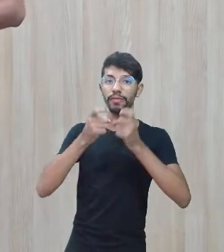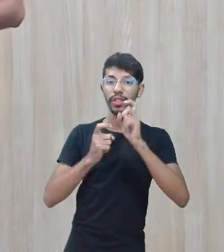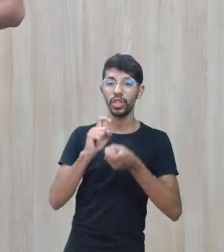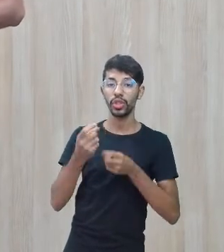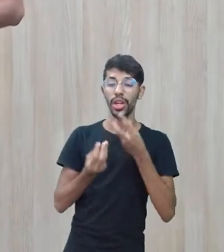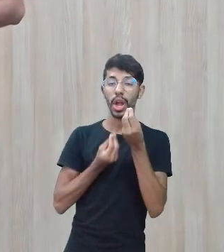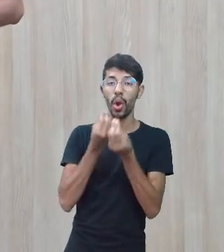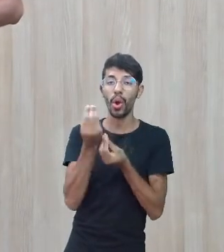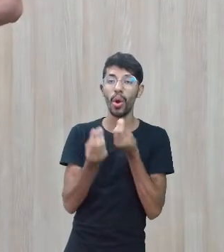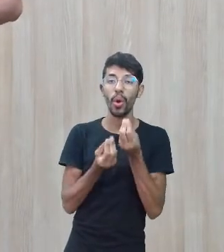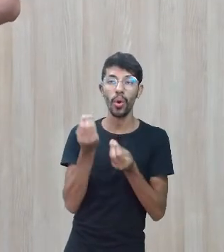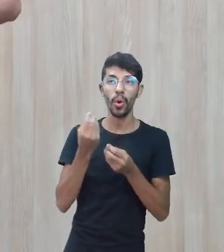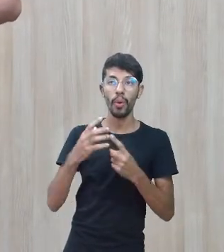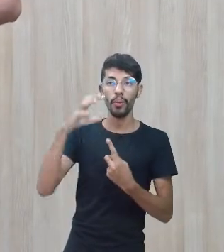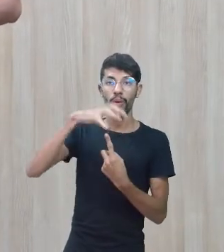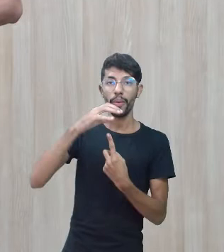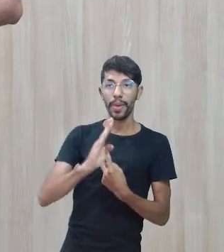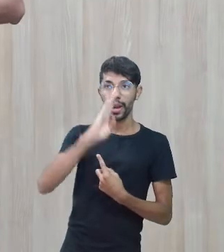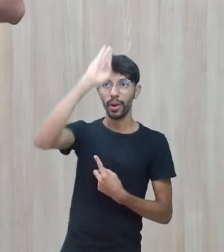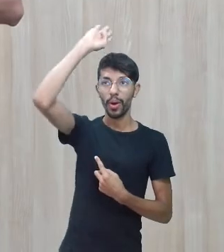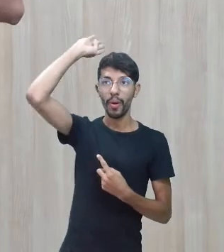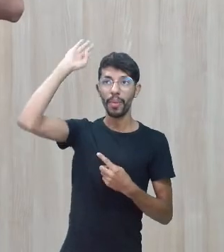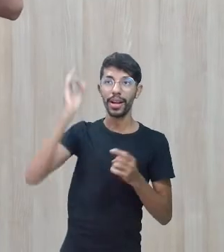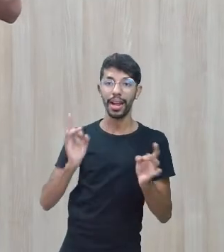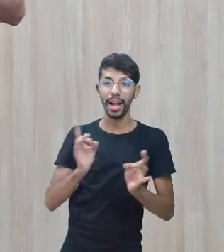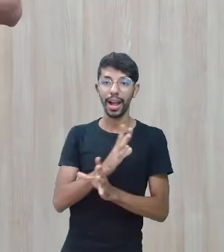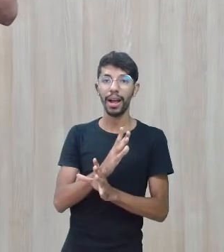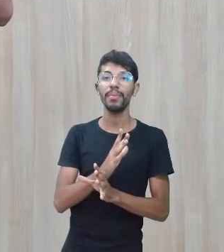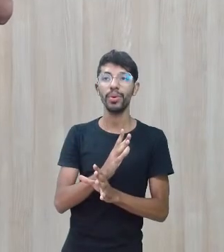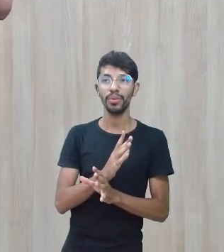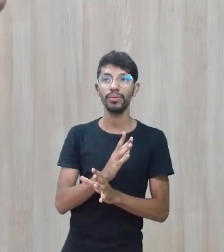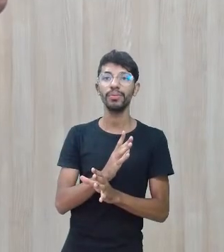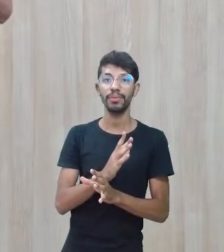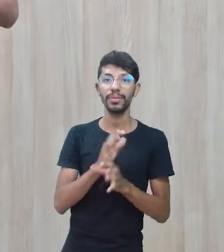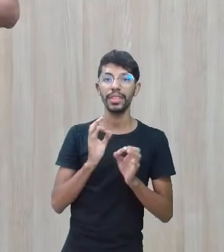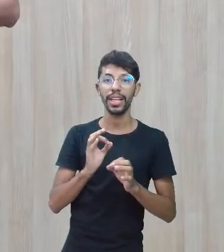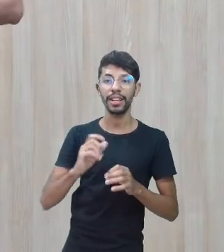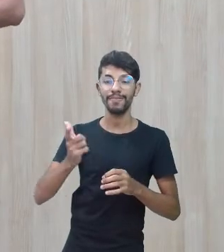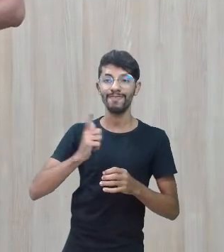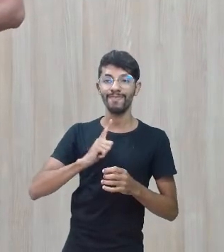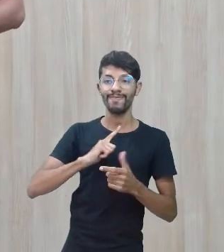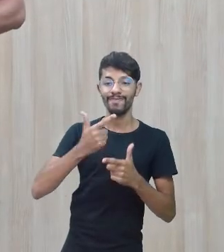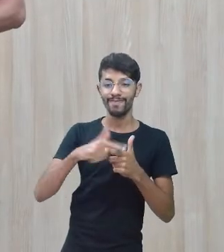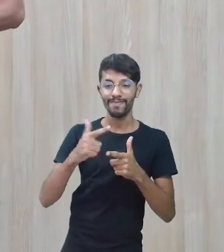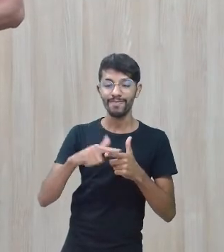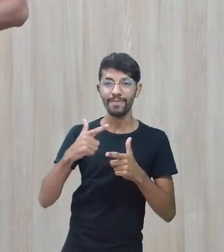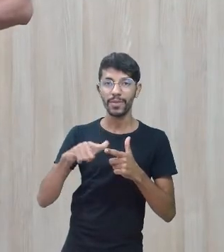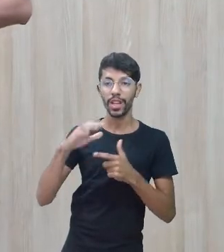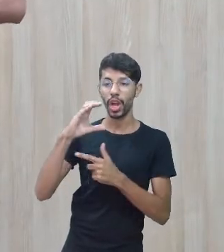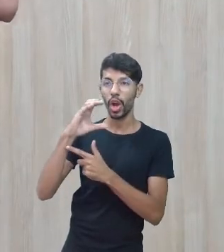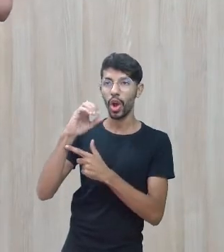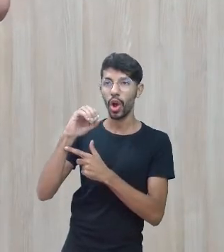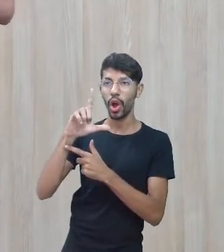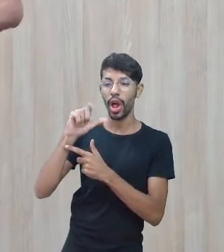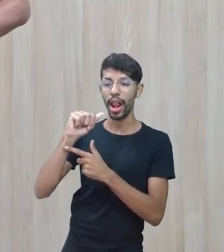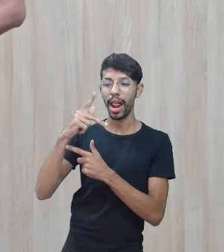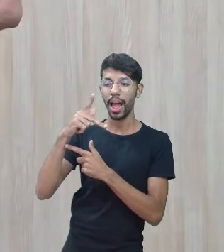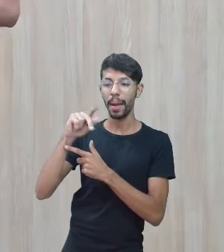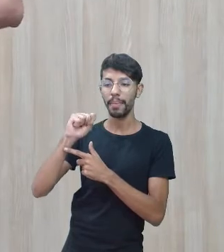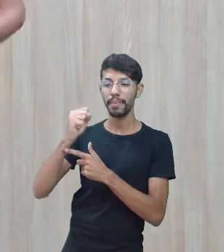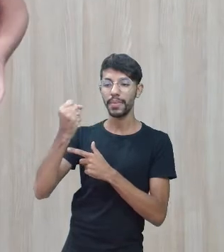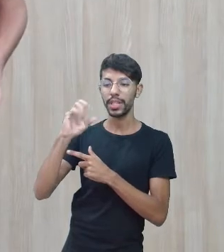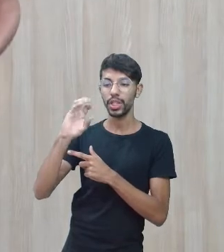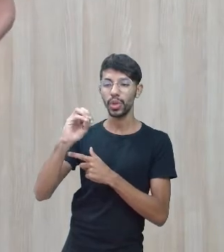Império Romano ele caiu, como é que ele entrou em colapso. Quando ele colapsar, é um termo que se refere justamente a entrar numa